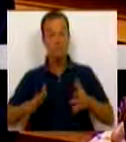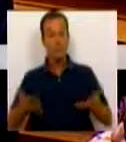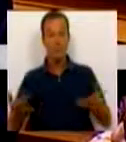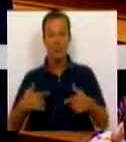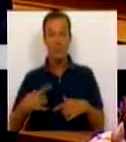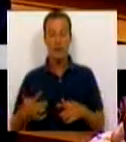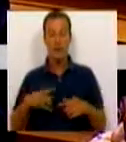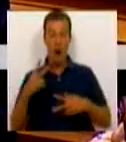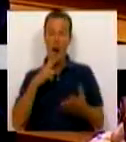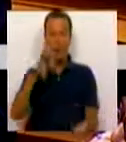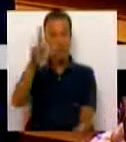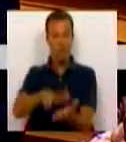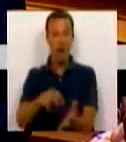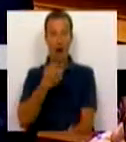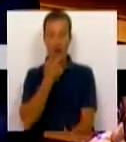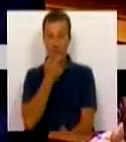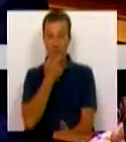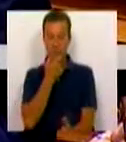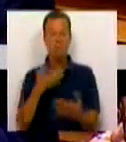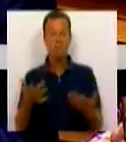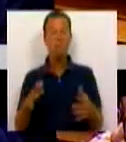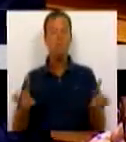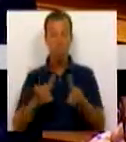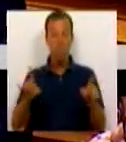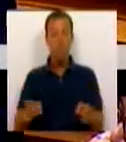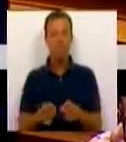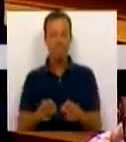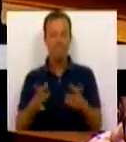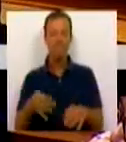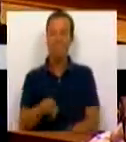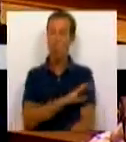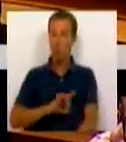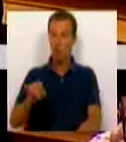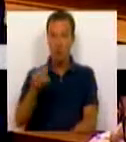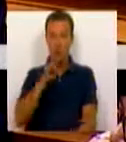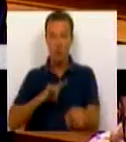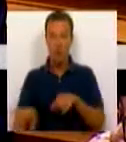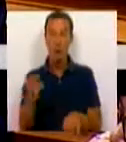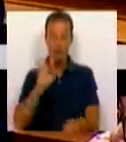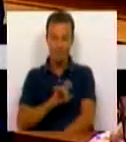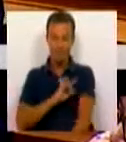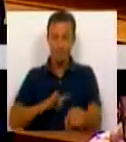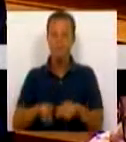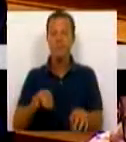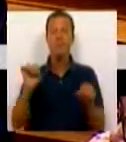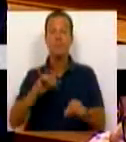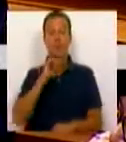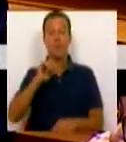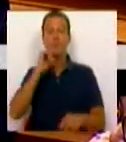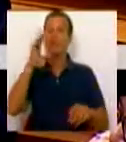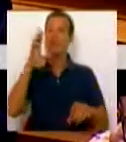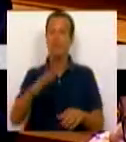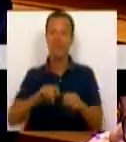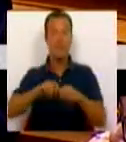obviamente, a nossa aprovação. Em síntese, senhoras e senhores deputados, podemos referir que este